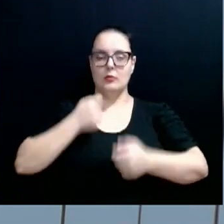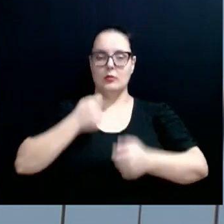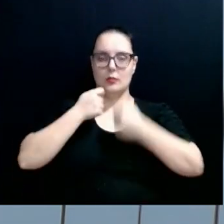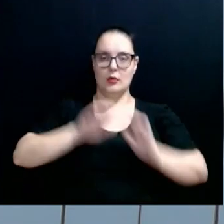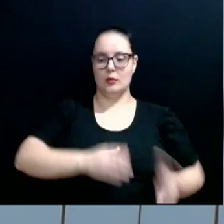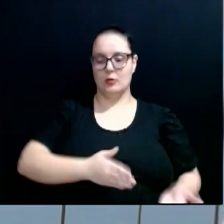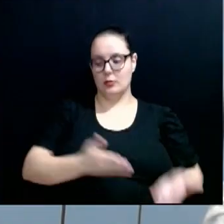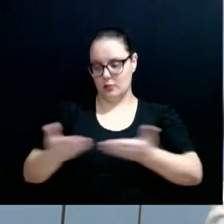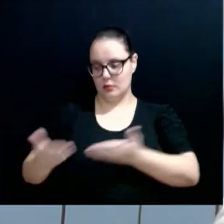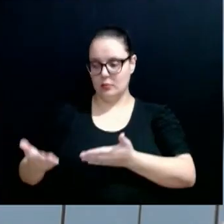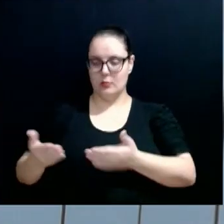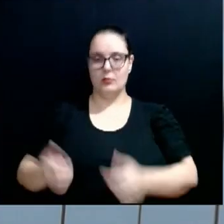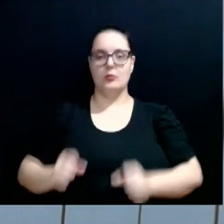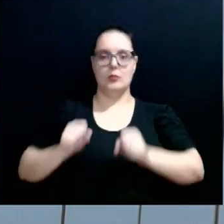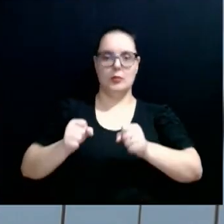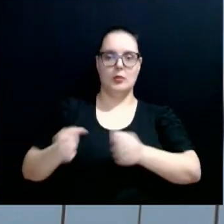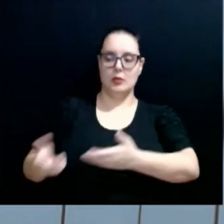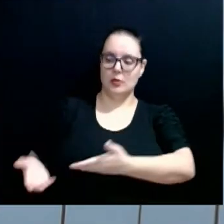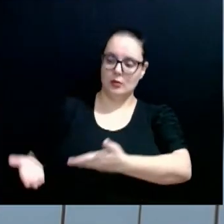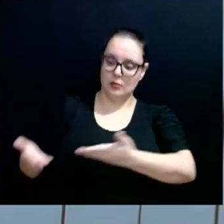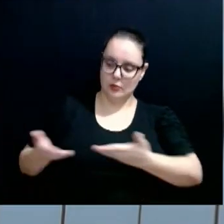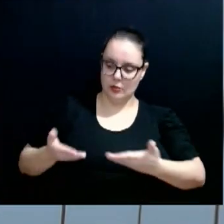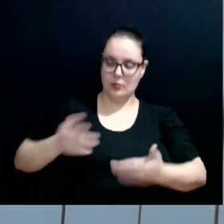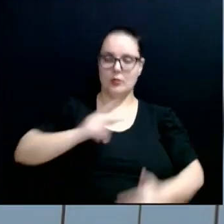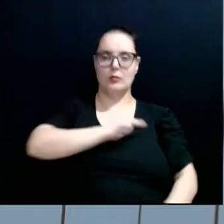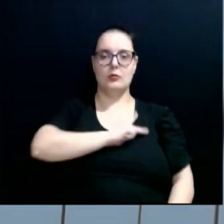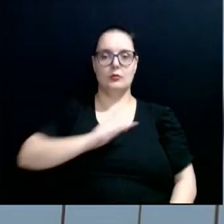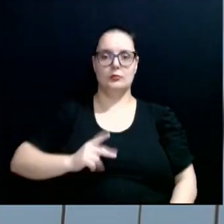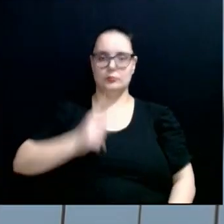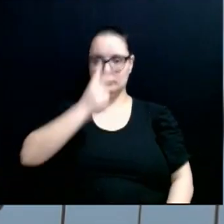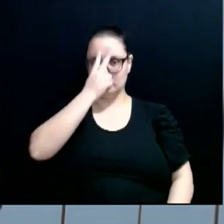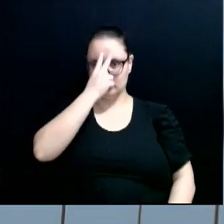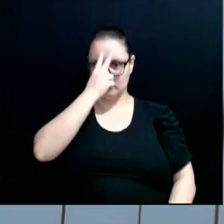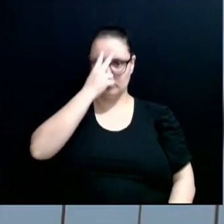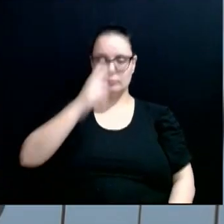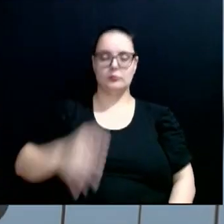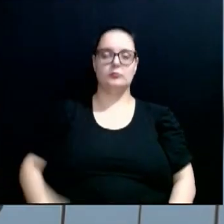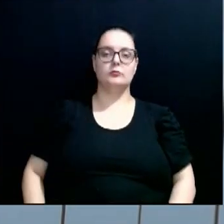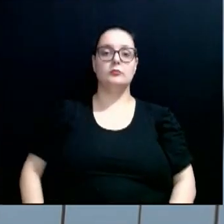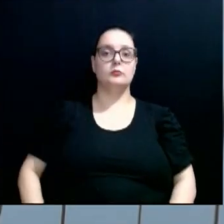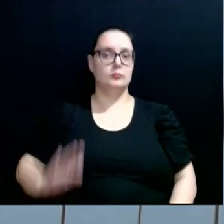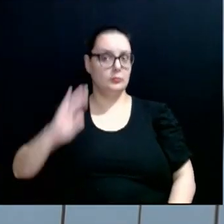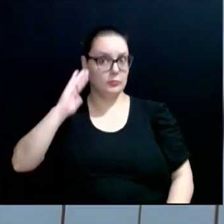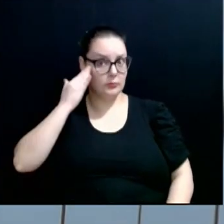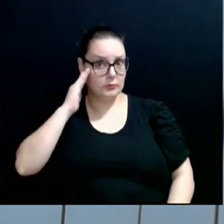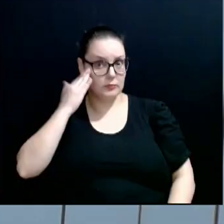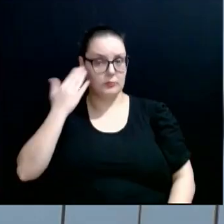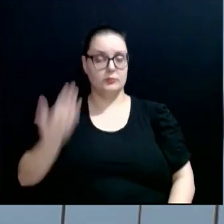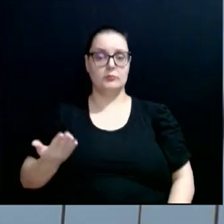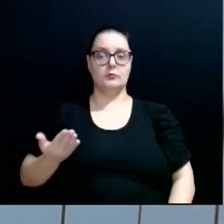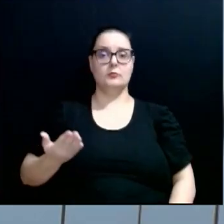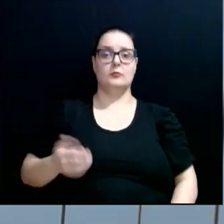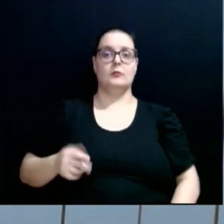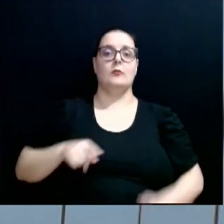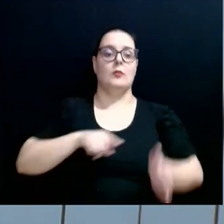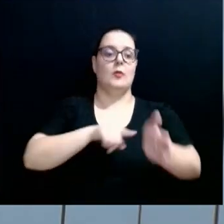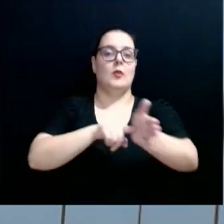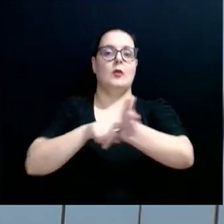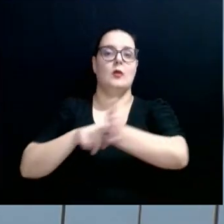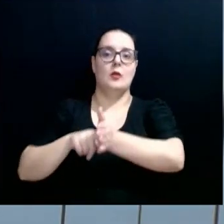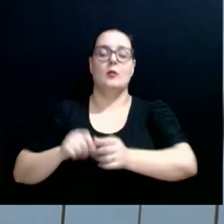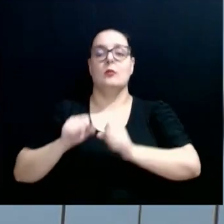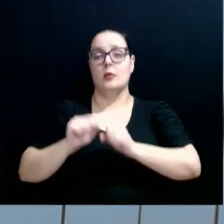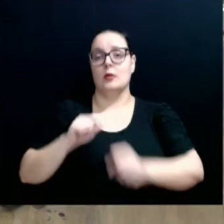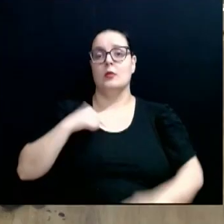aqui nosso presidente da INDEC para nos ajudar a entender e a gente também fazer os questionamentos para que a gente possa ter o